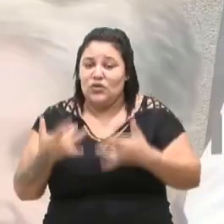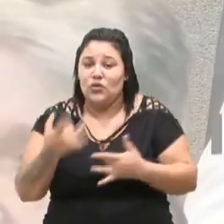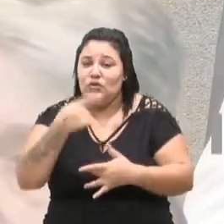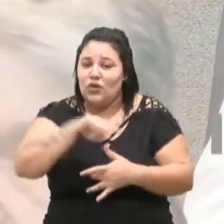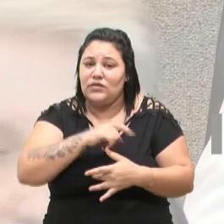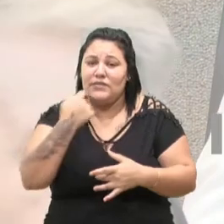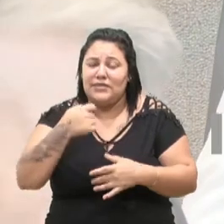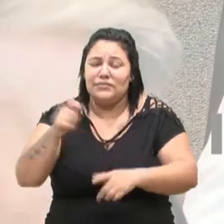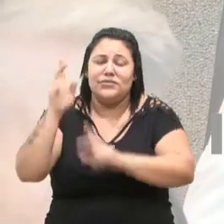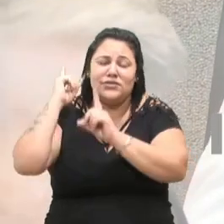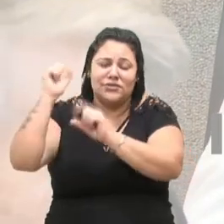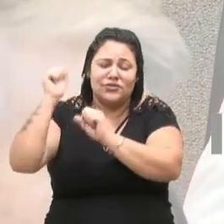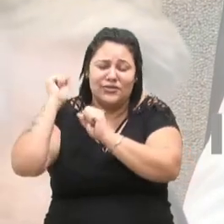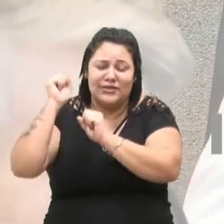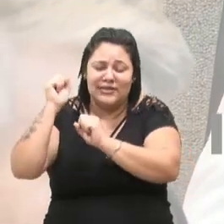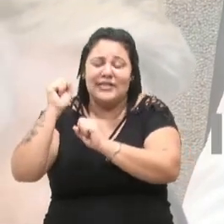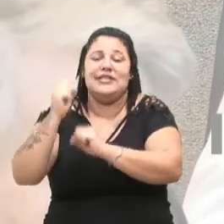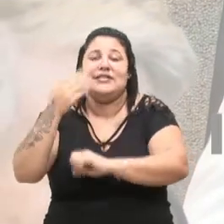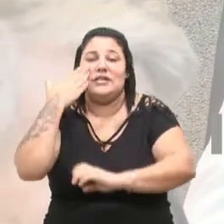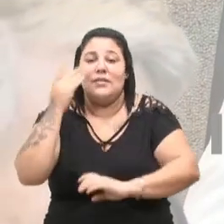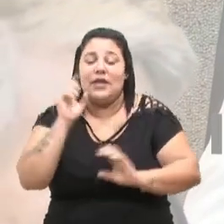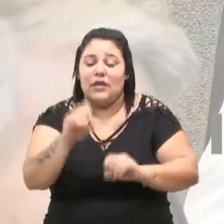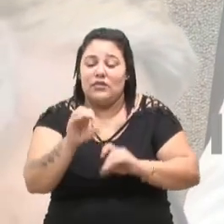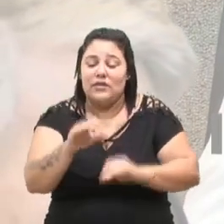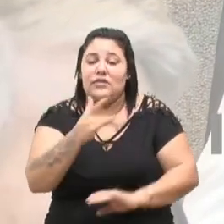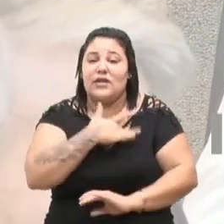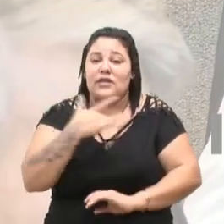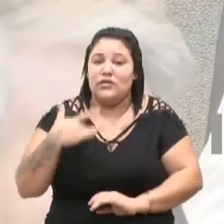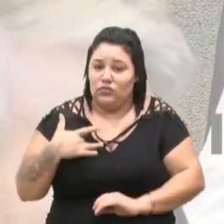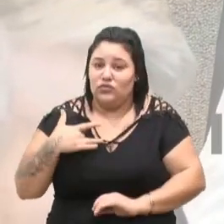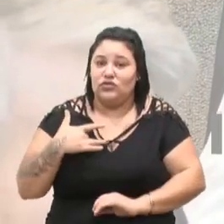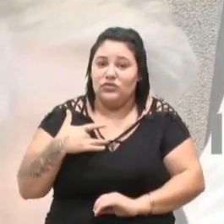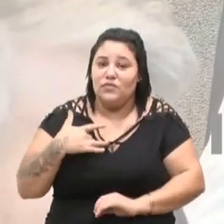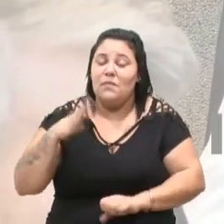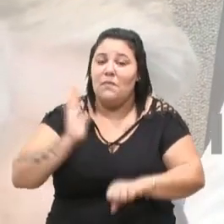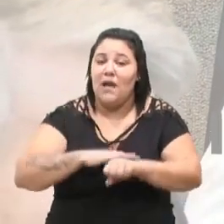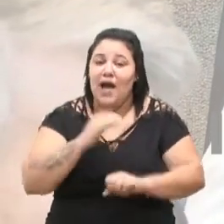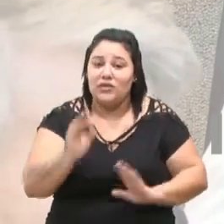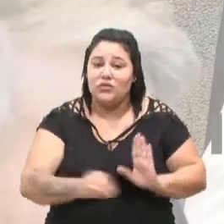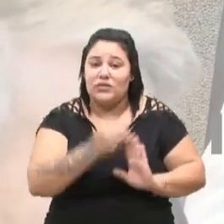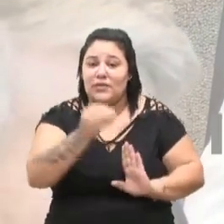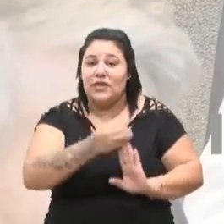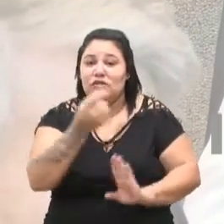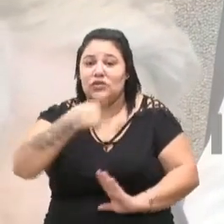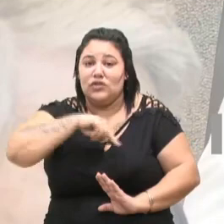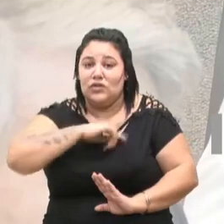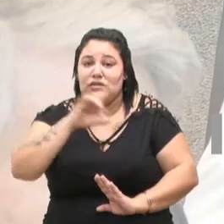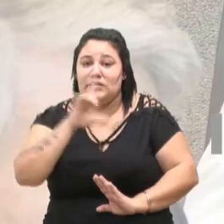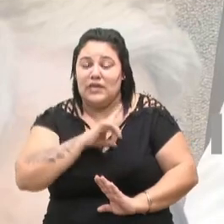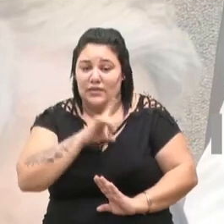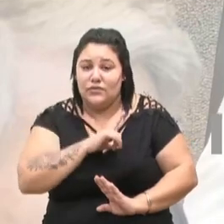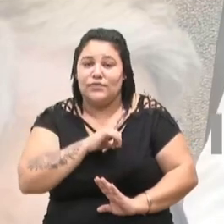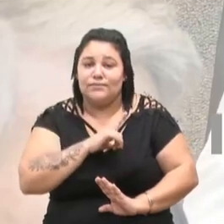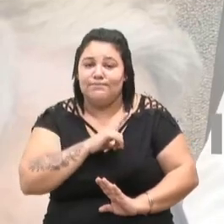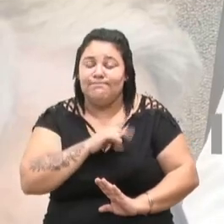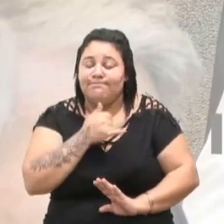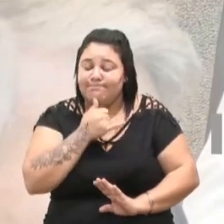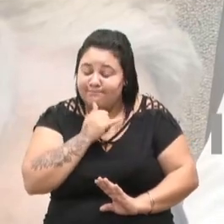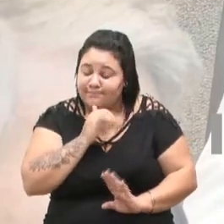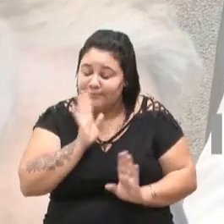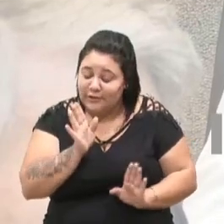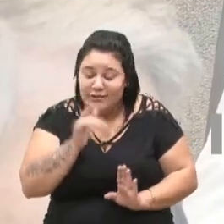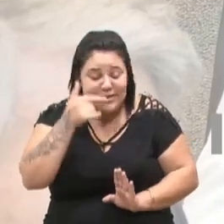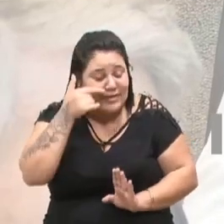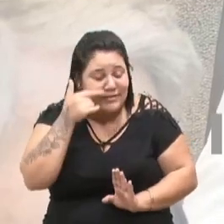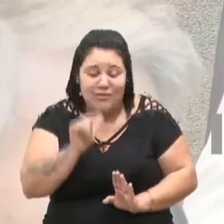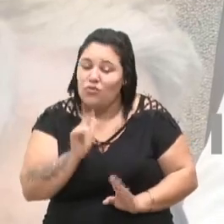otimista, sabemos que a educação e a saúde, por mais orçamento que tenhamos, ela infelizmente não será